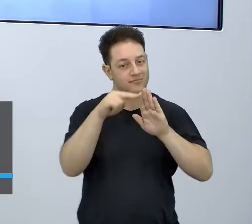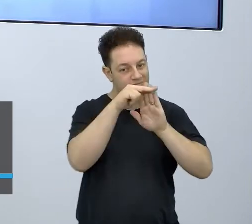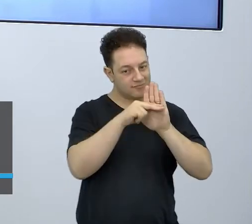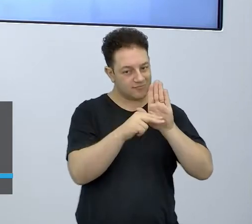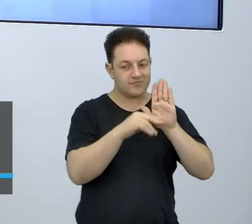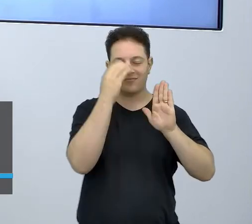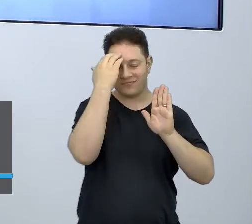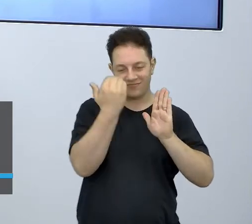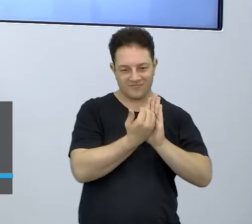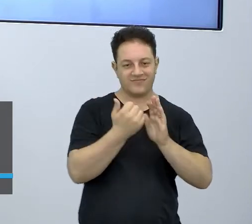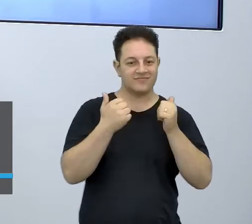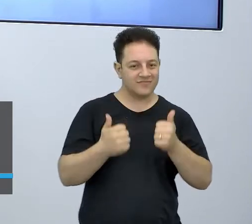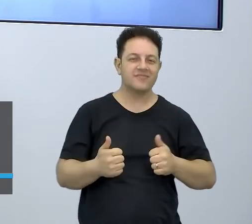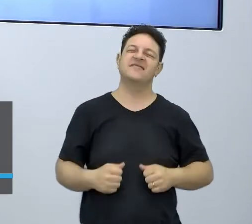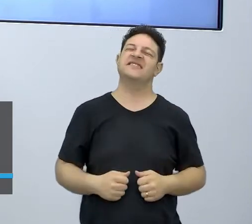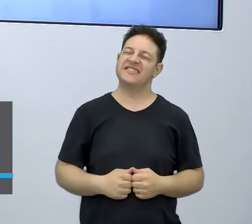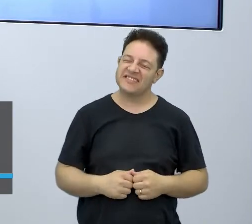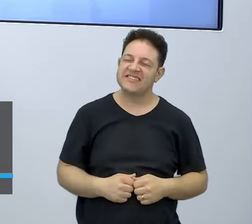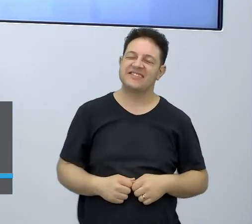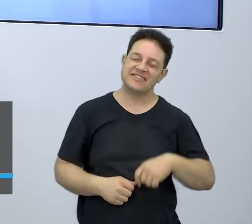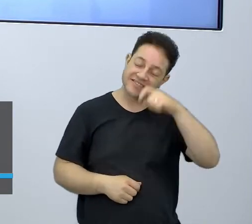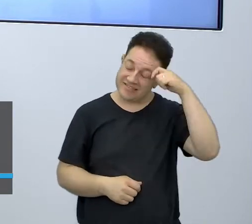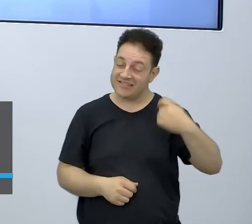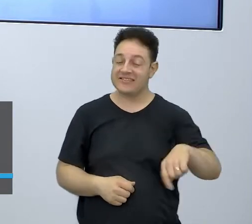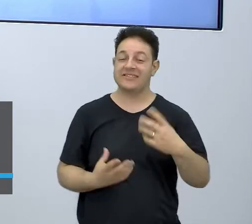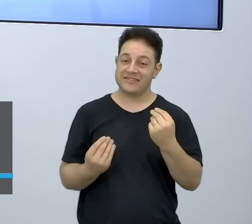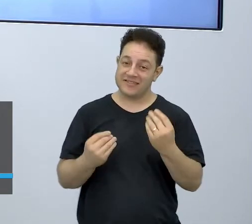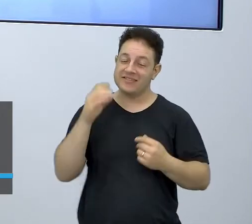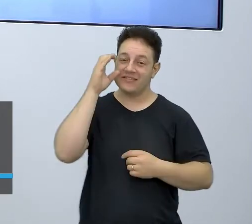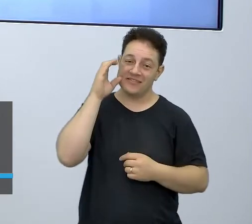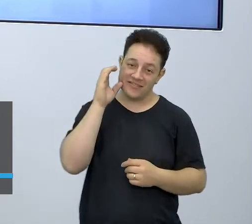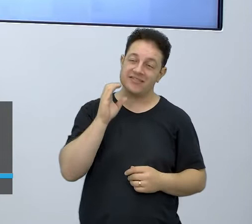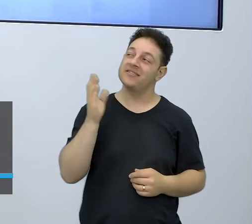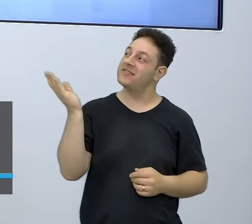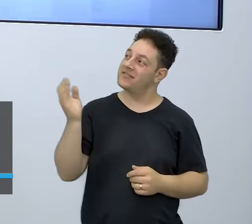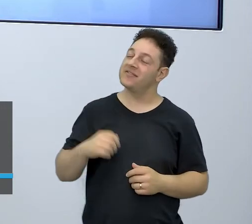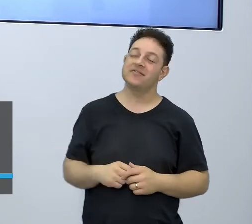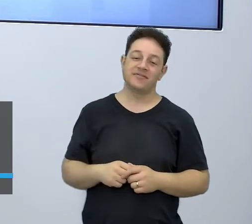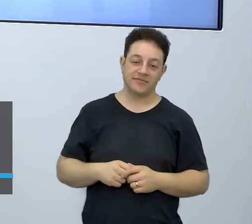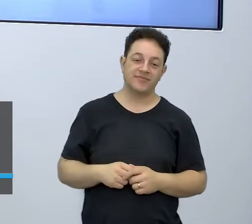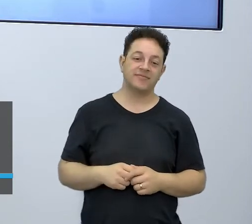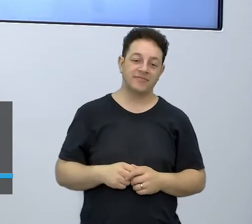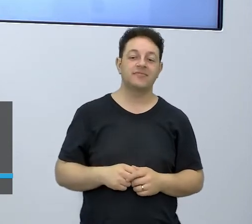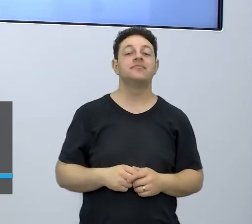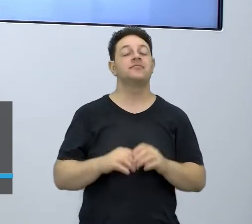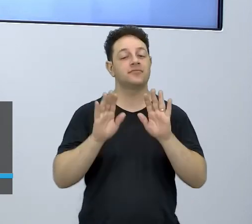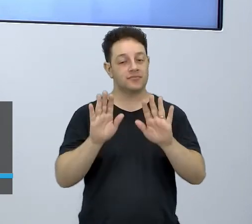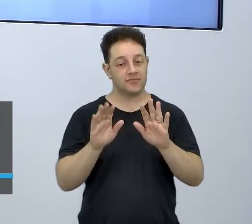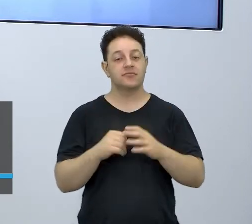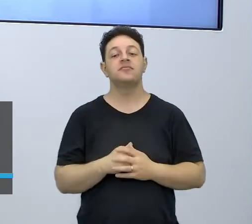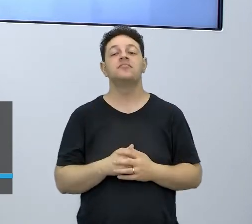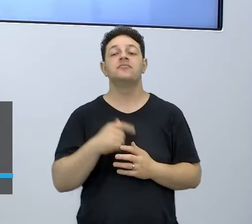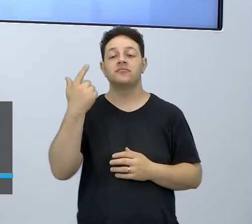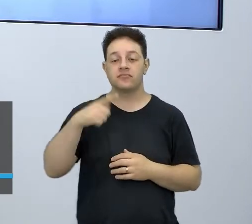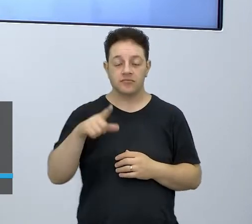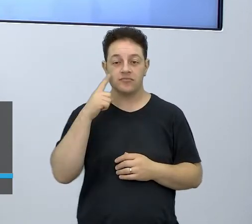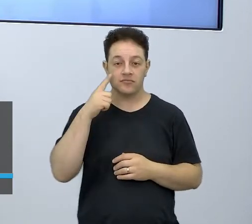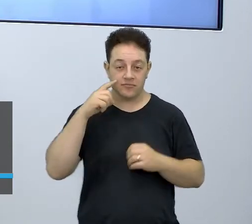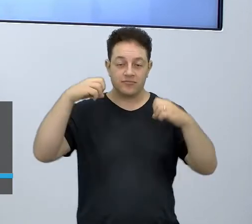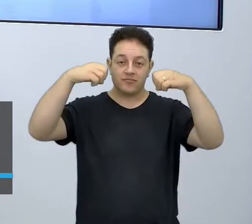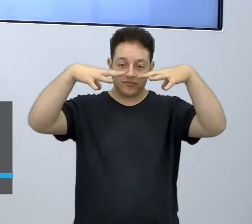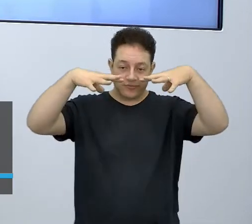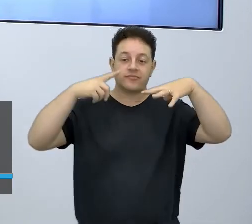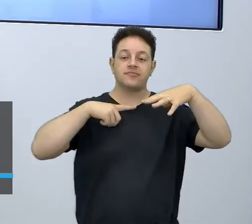normas técnicas. Puxa, quanta coisa, hein, Magno? E tem mais ainda. Ainda nesse ponto da iluminação, a gente